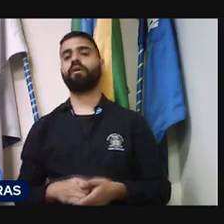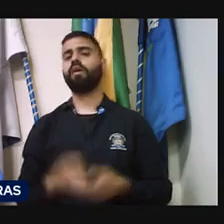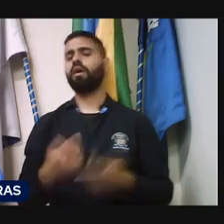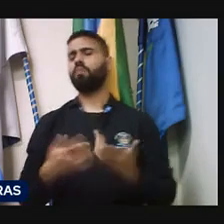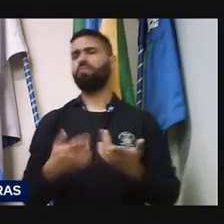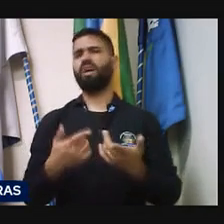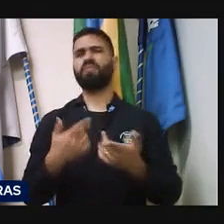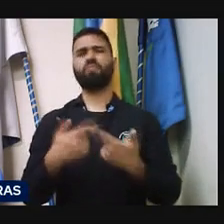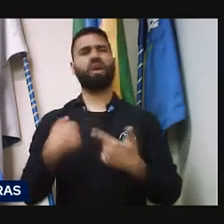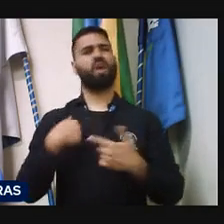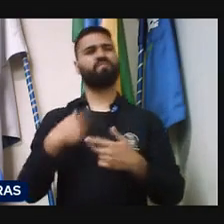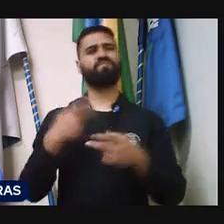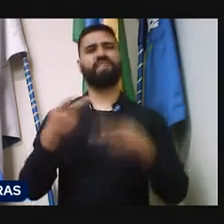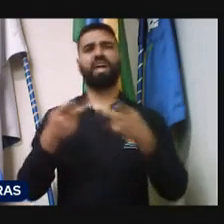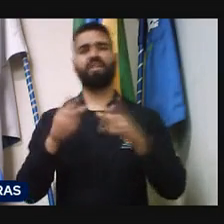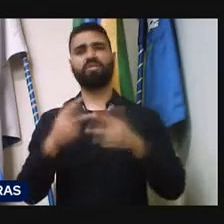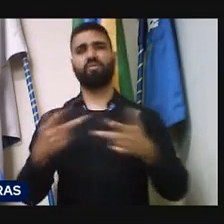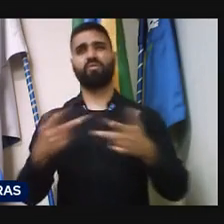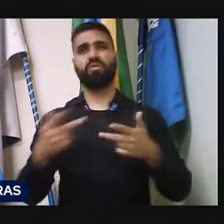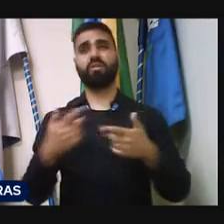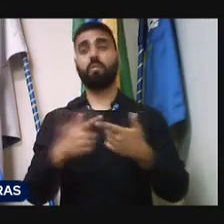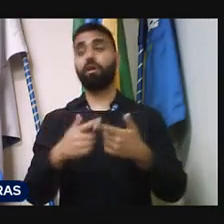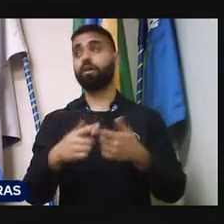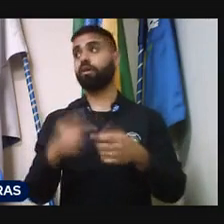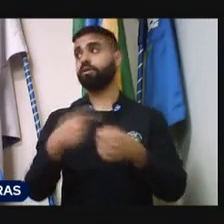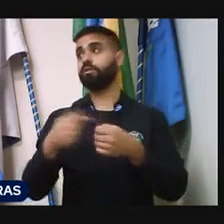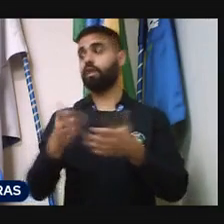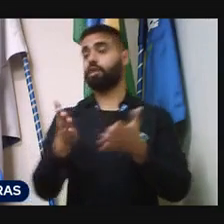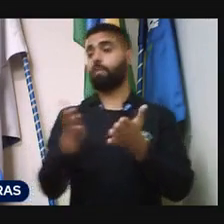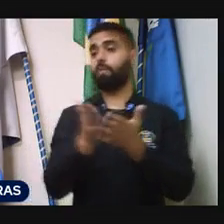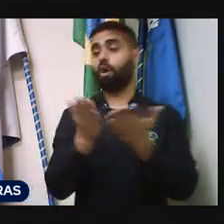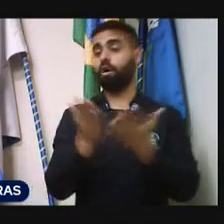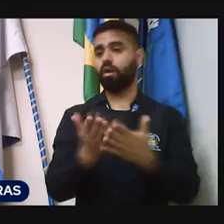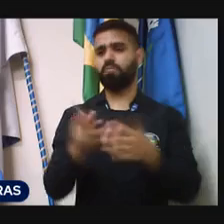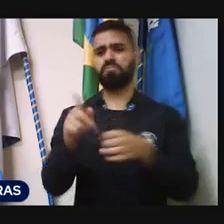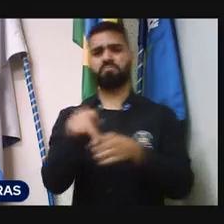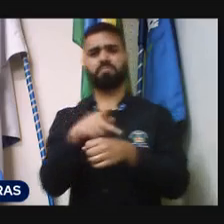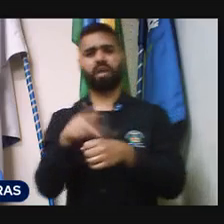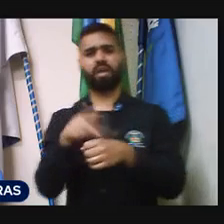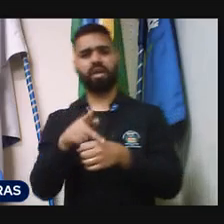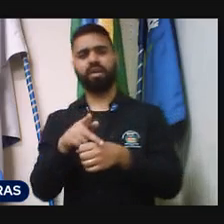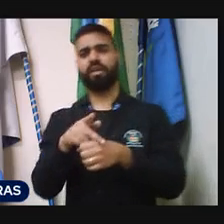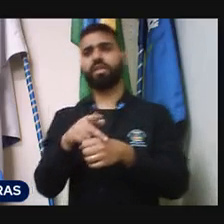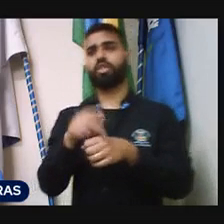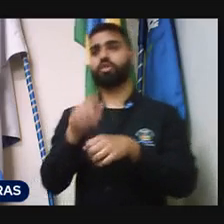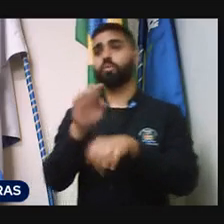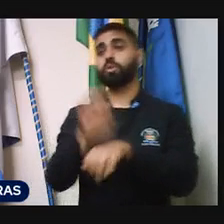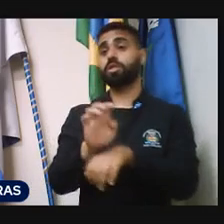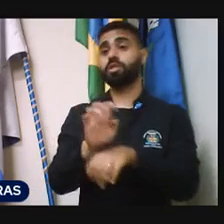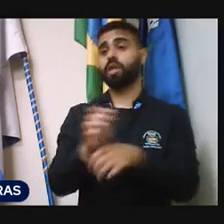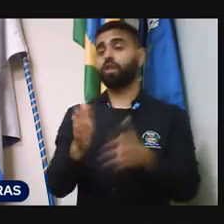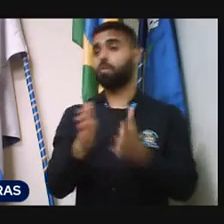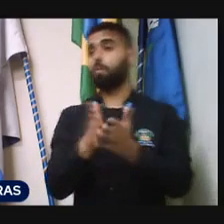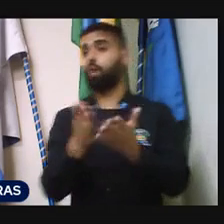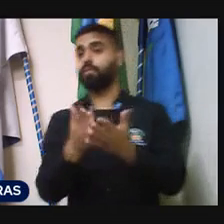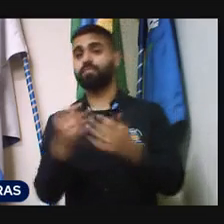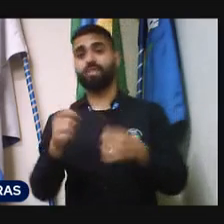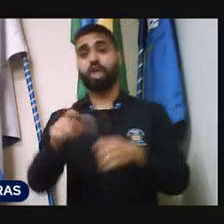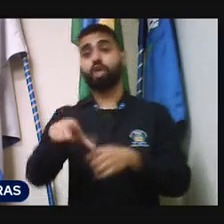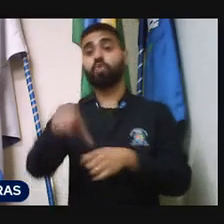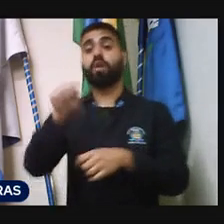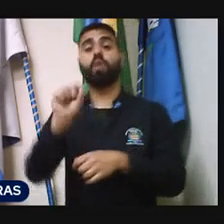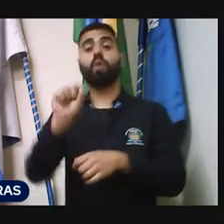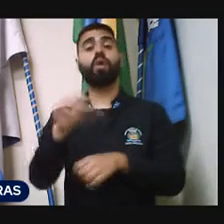pobre no estado pobre num país pobre você tem que priorizar